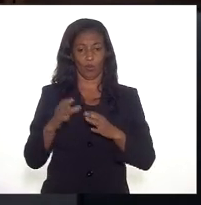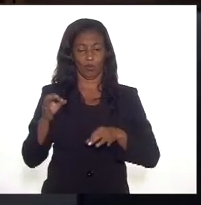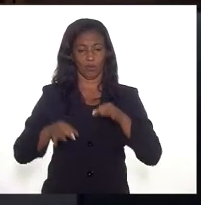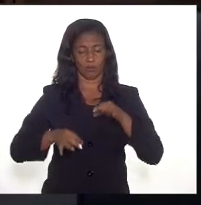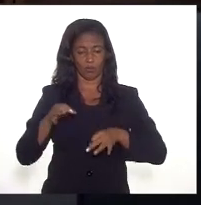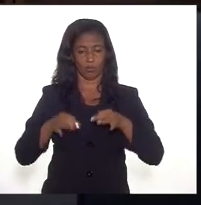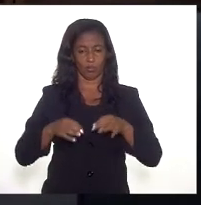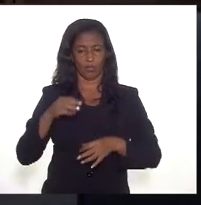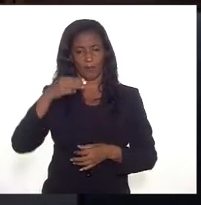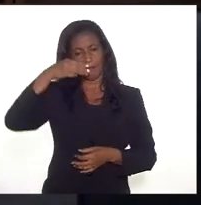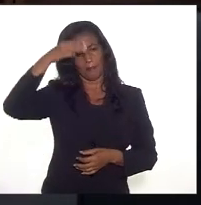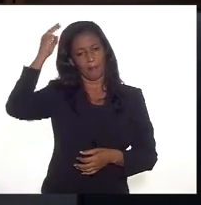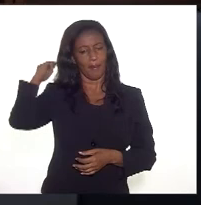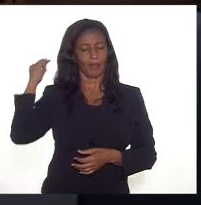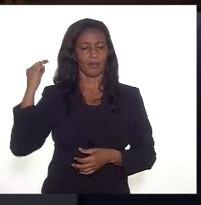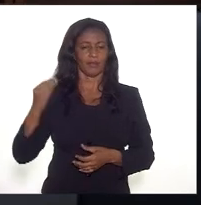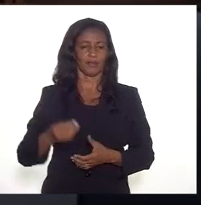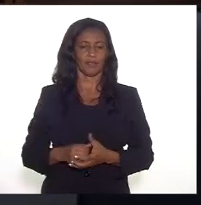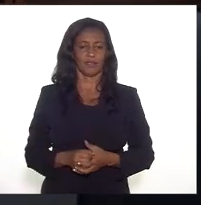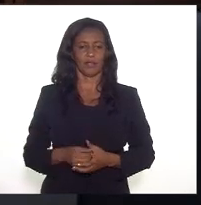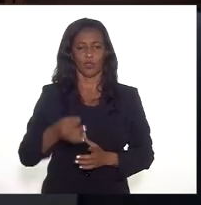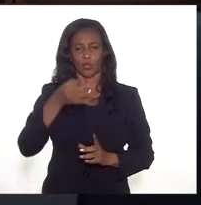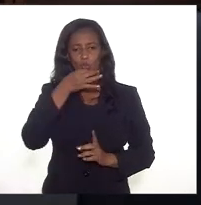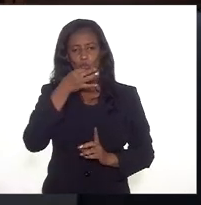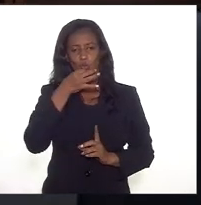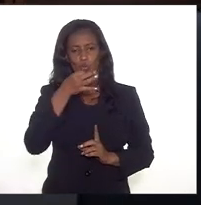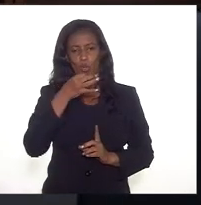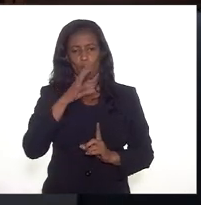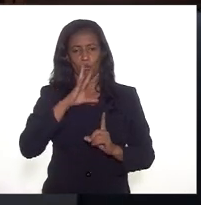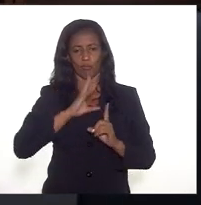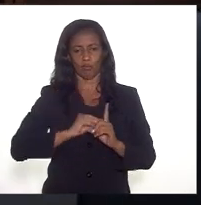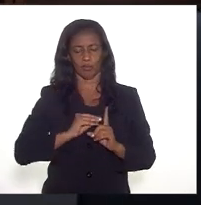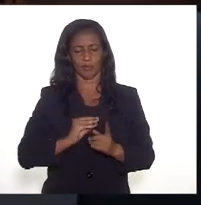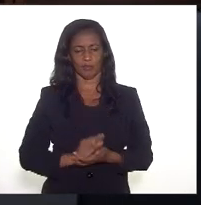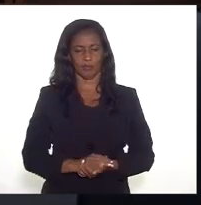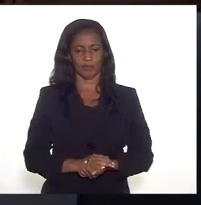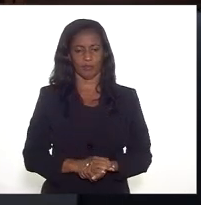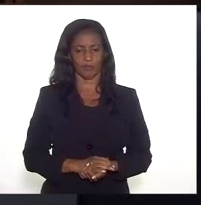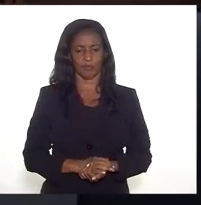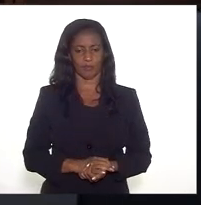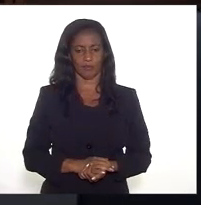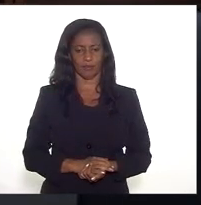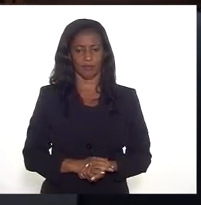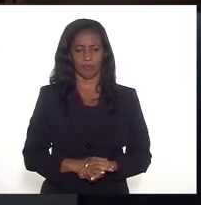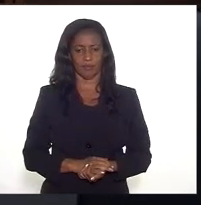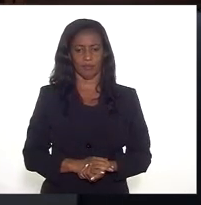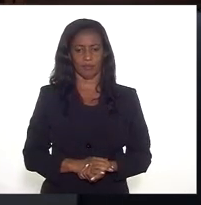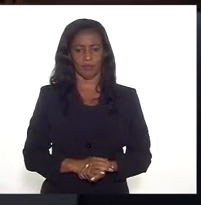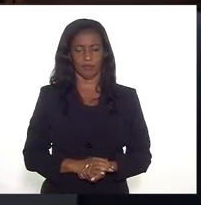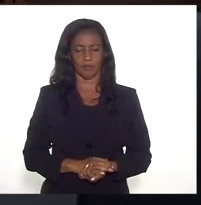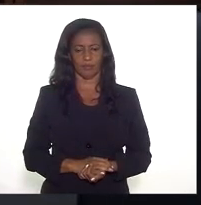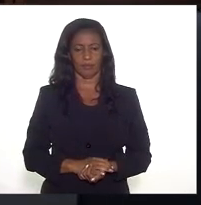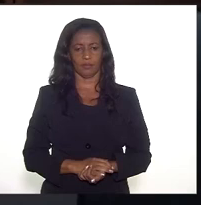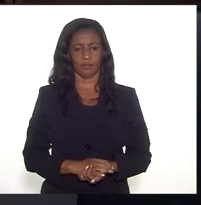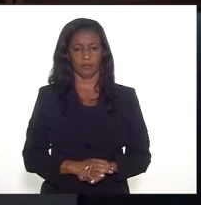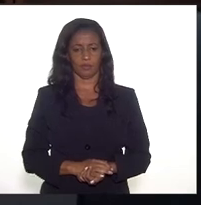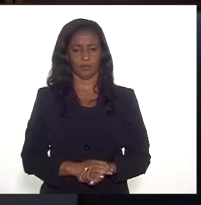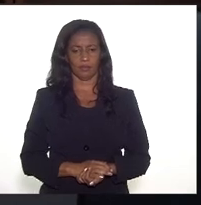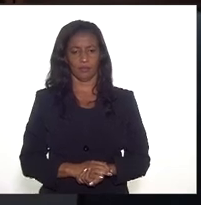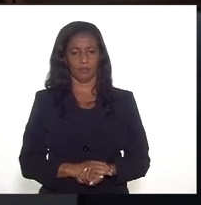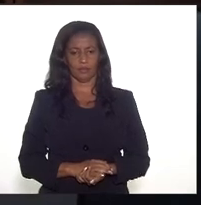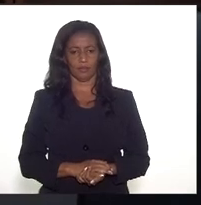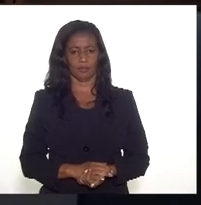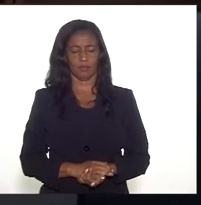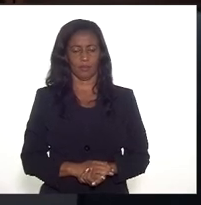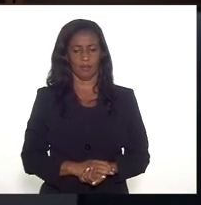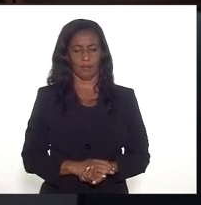Márcio Pacheco. Flávio, seu som está aberto, Flávio. Questão de ordem, presidente. Questão de ordem. Antes, porém, questão de ordem,